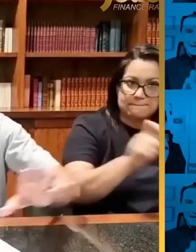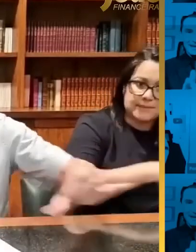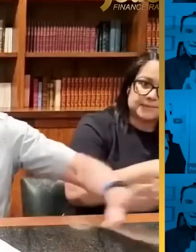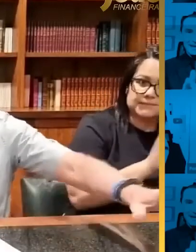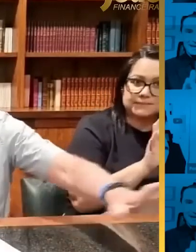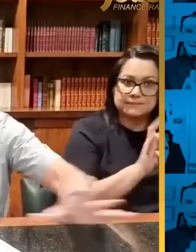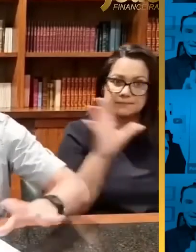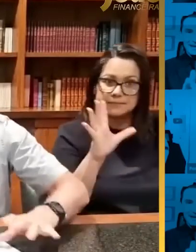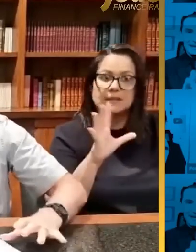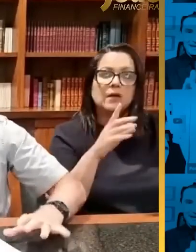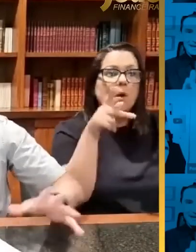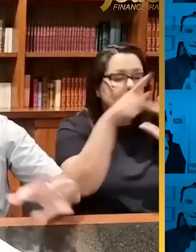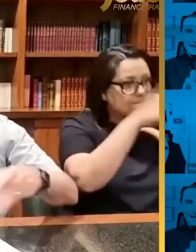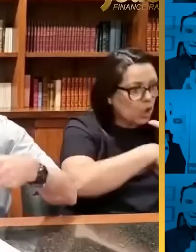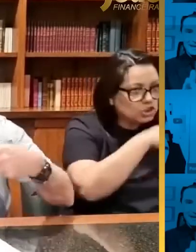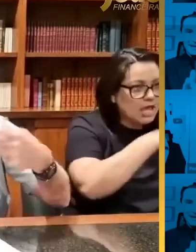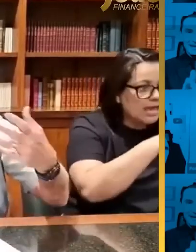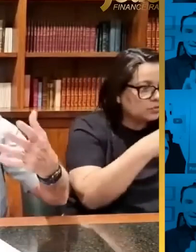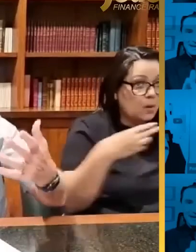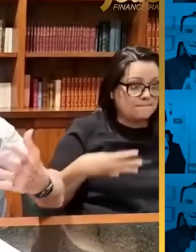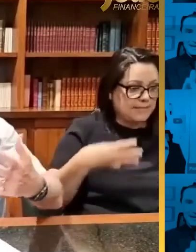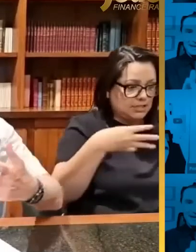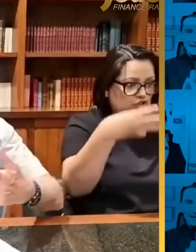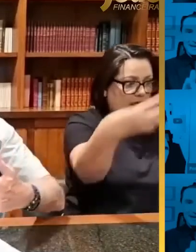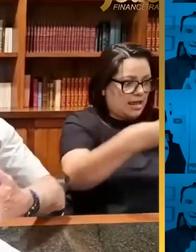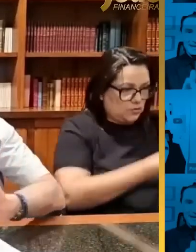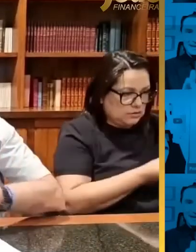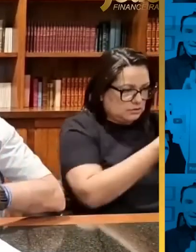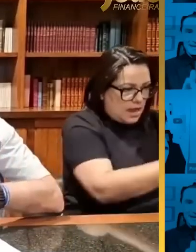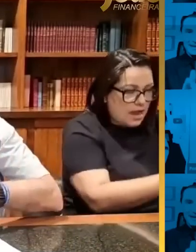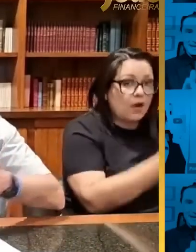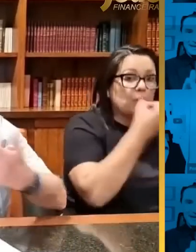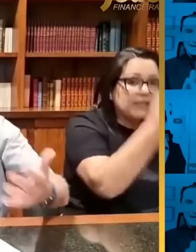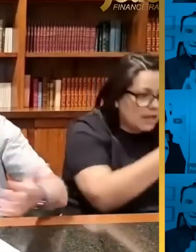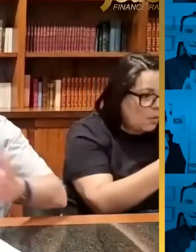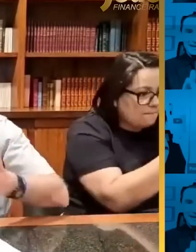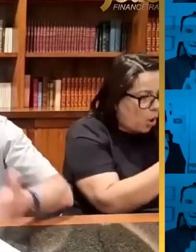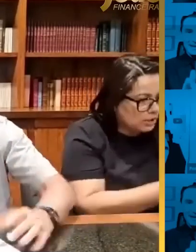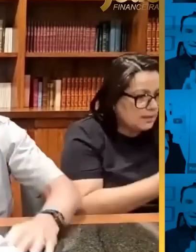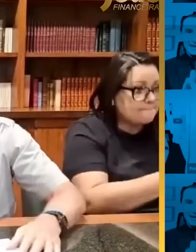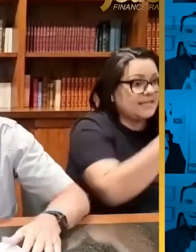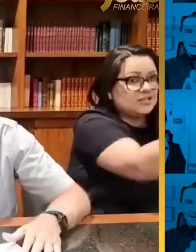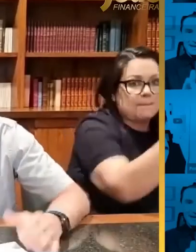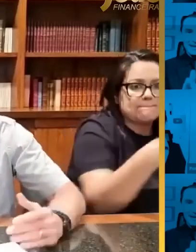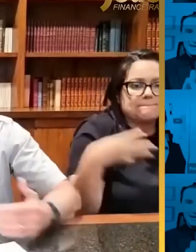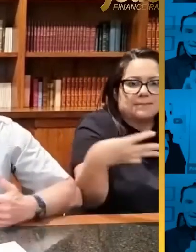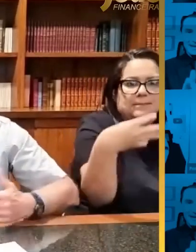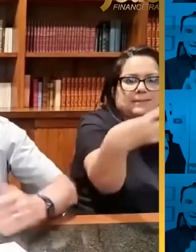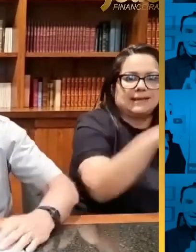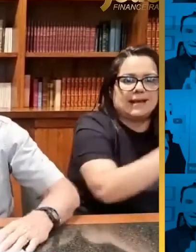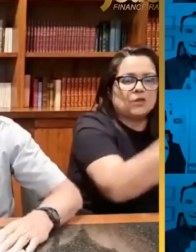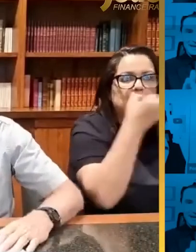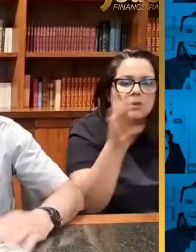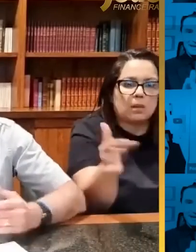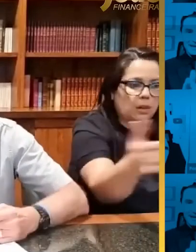O projeto passa pelos ministérios, os ministros dão seus pareceres, contra, a favor e o porquê, e depois